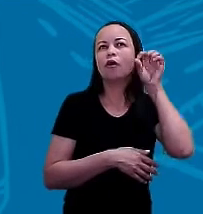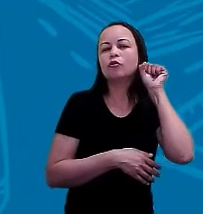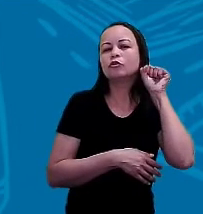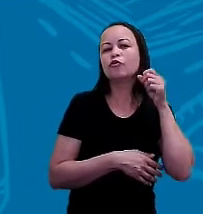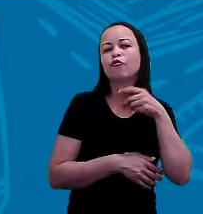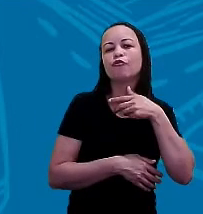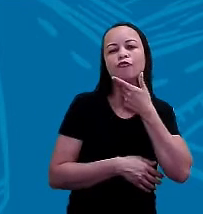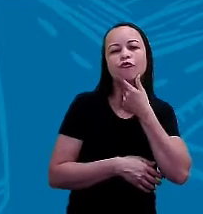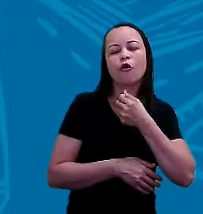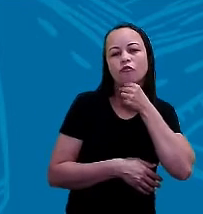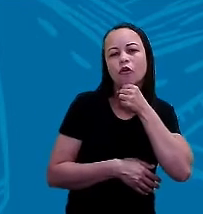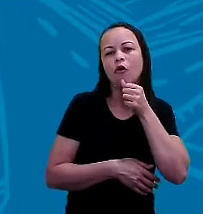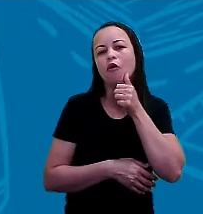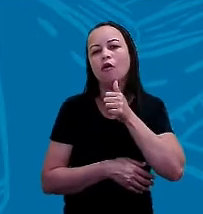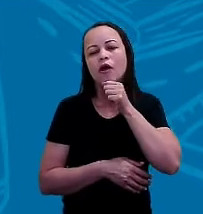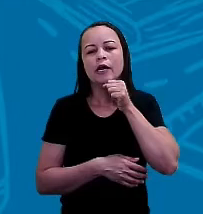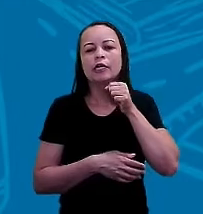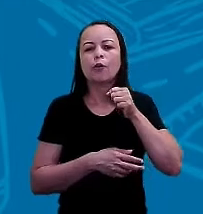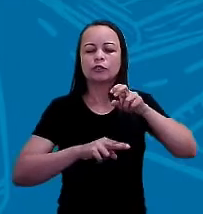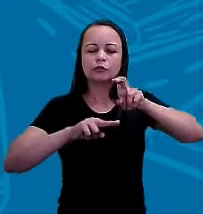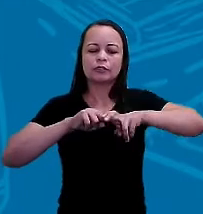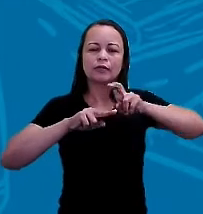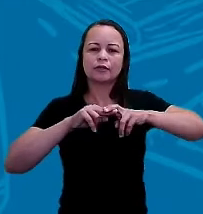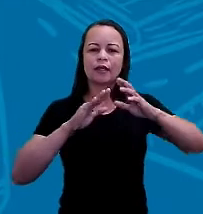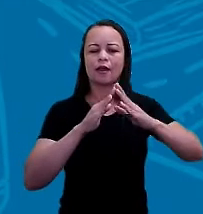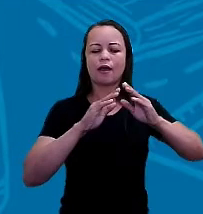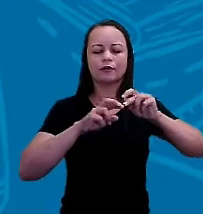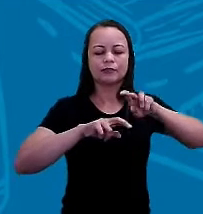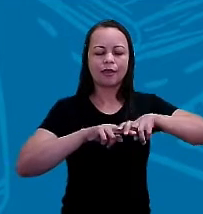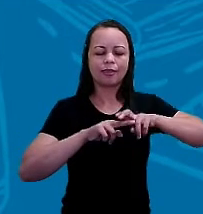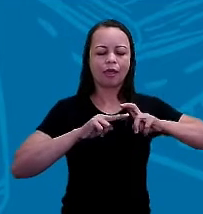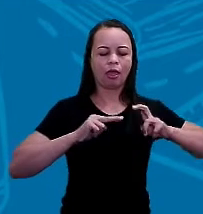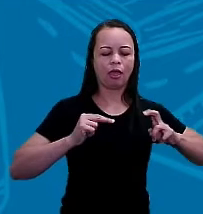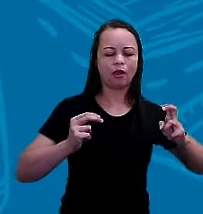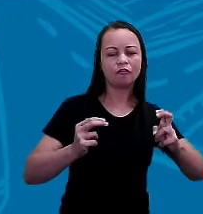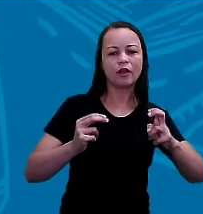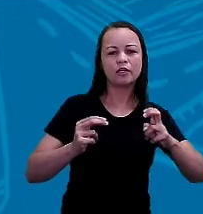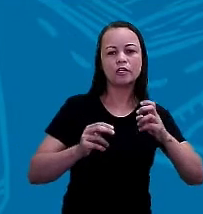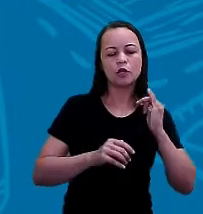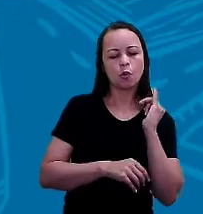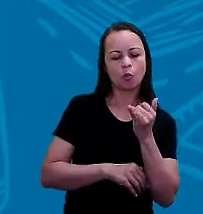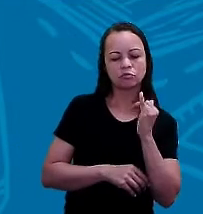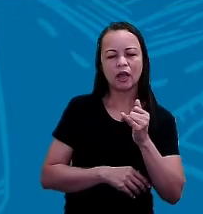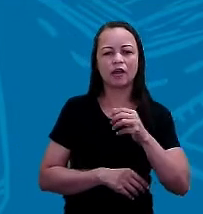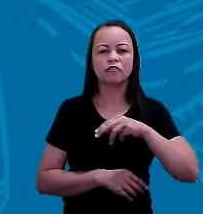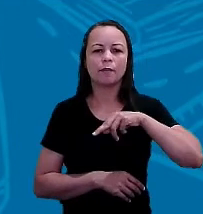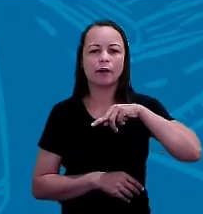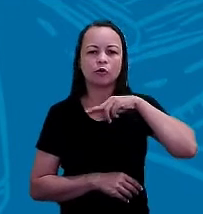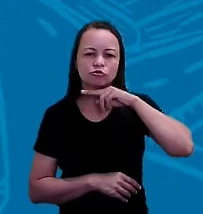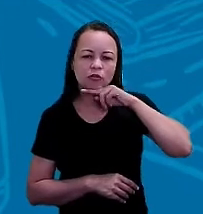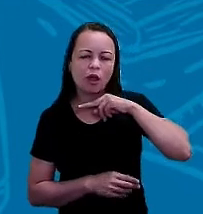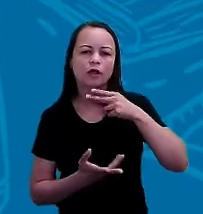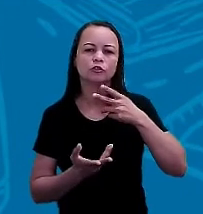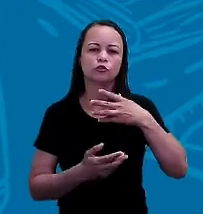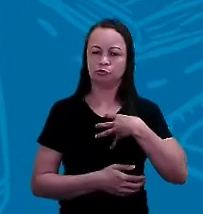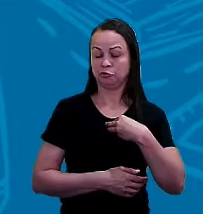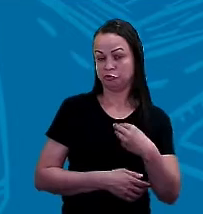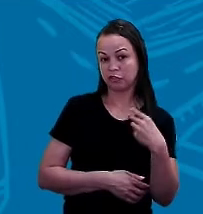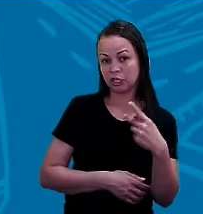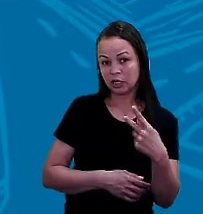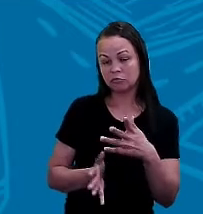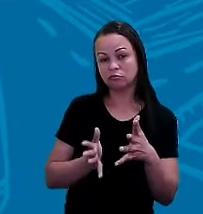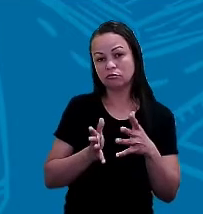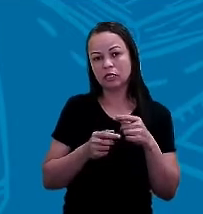quando sentava no quintal, né, de casa, para contar para os netinhos, né, para contar para os filhos. Então, a